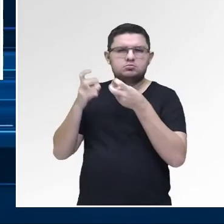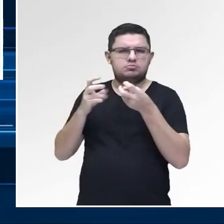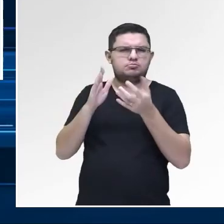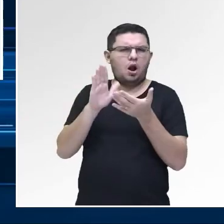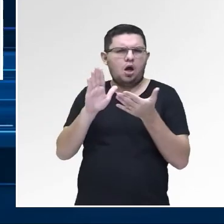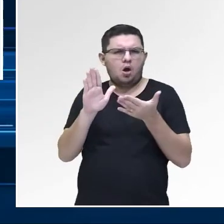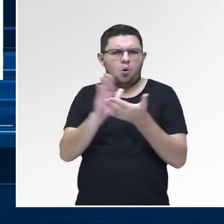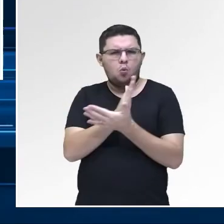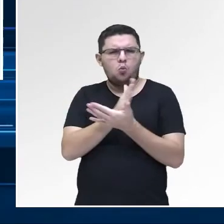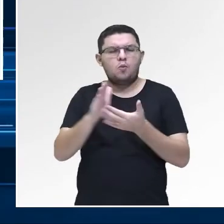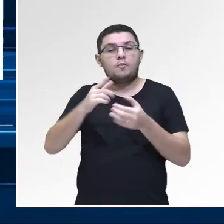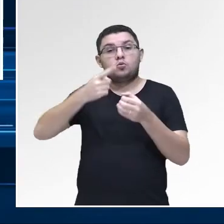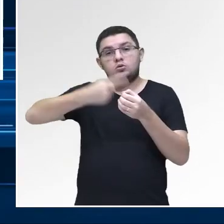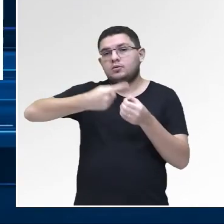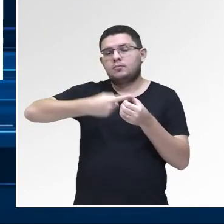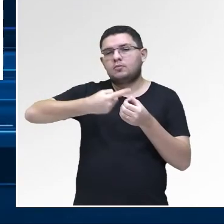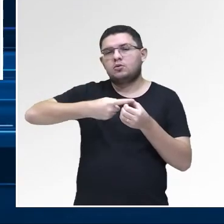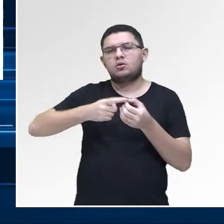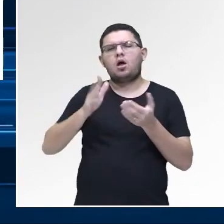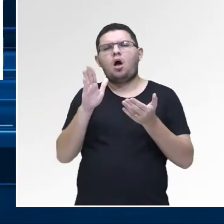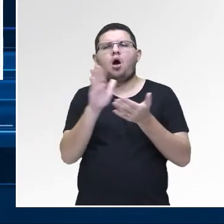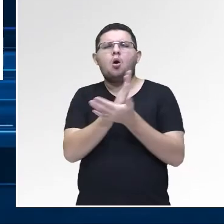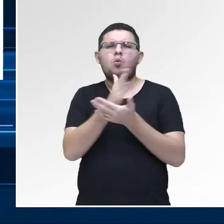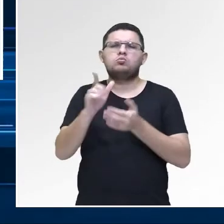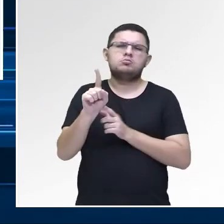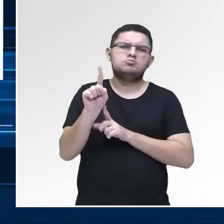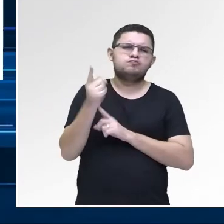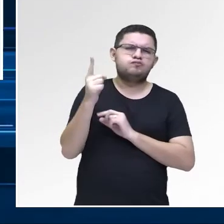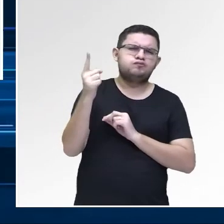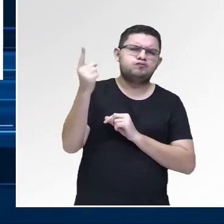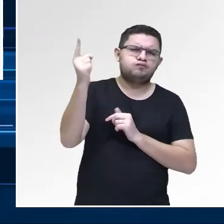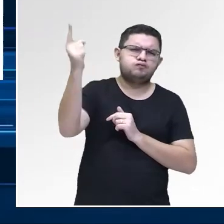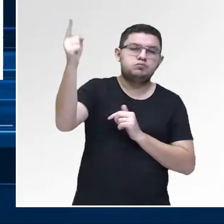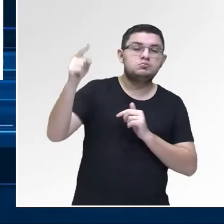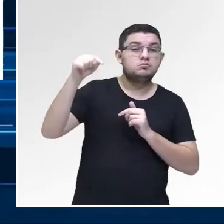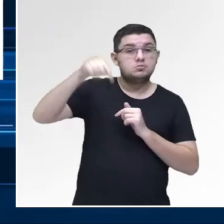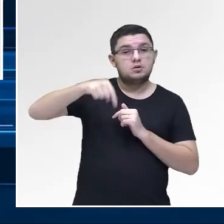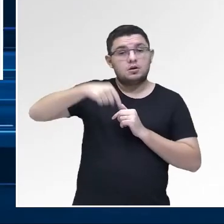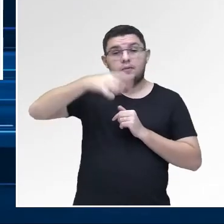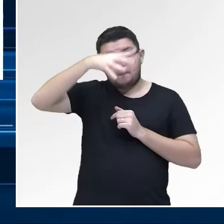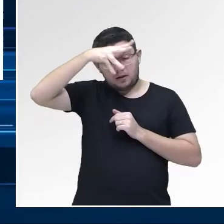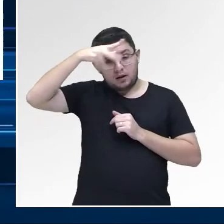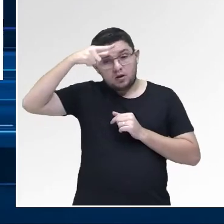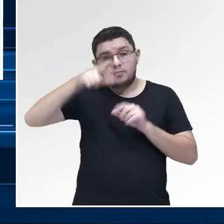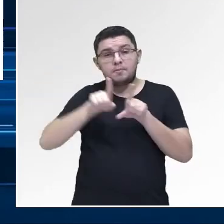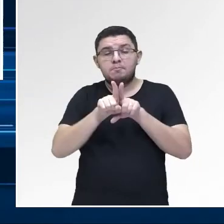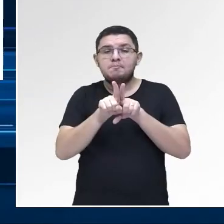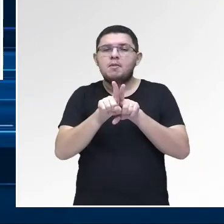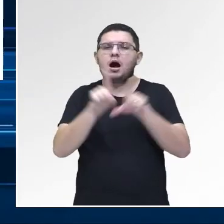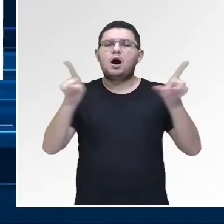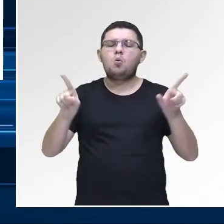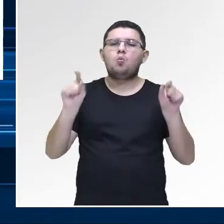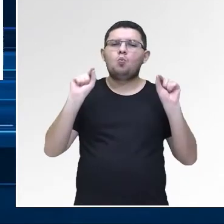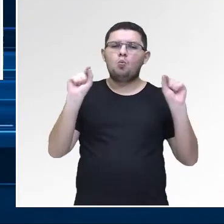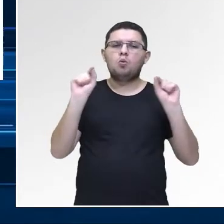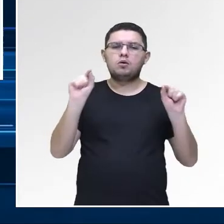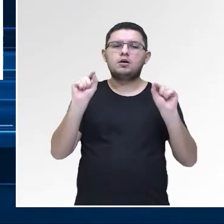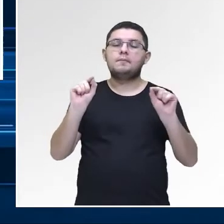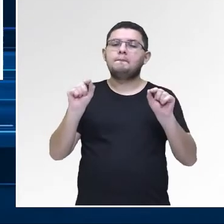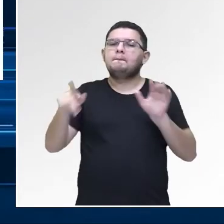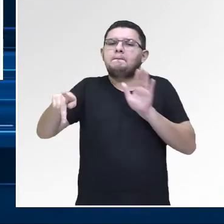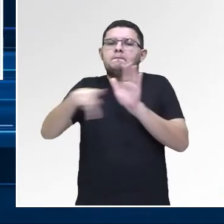nessa animação serem relativamente distantes de Manaus, né, ainda assim fazem parte da